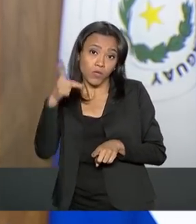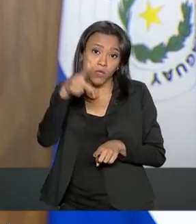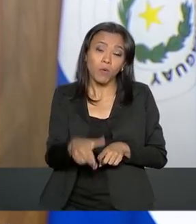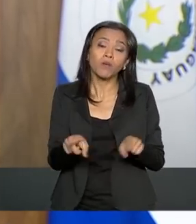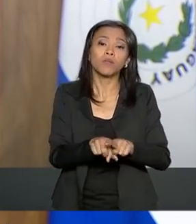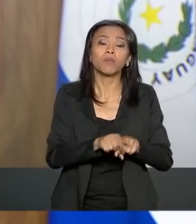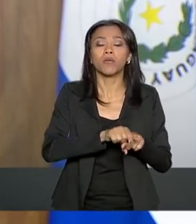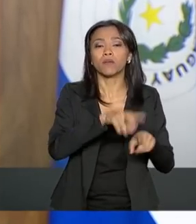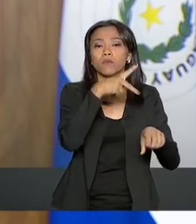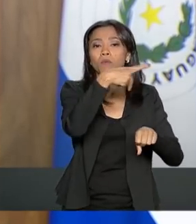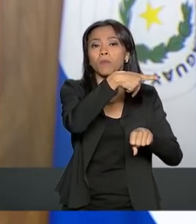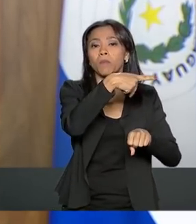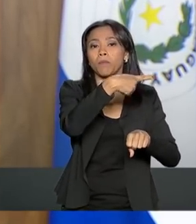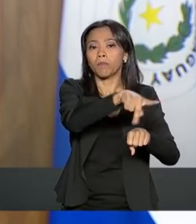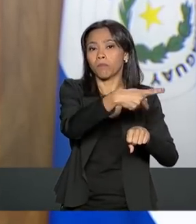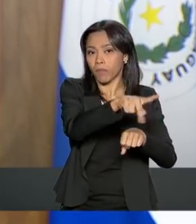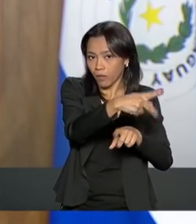Paraguai,